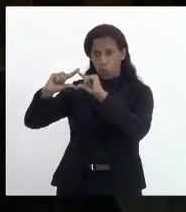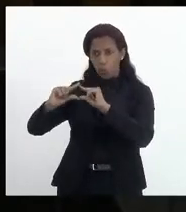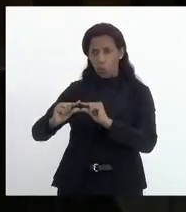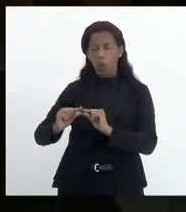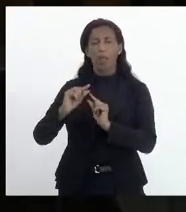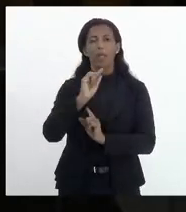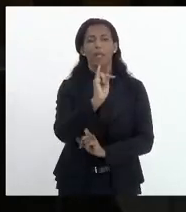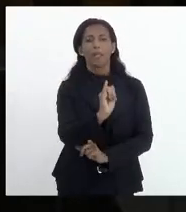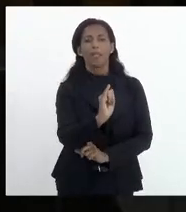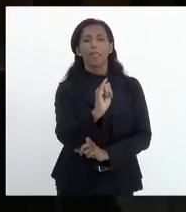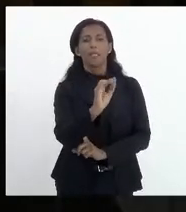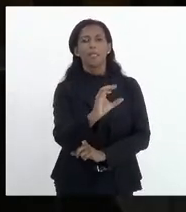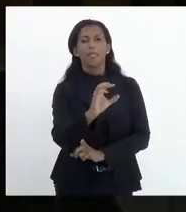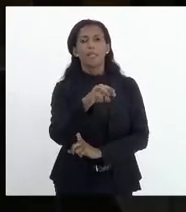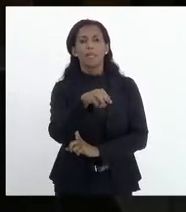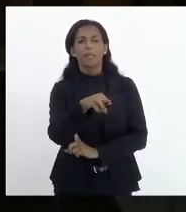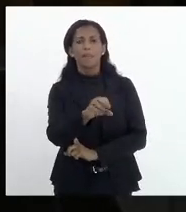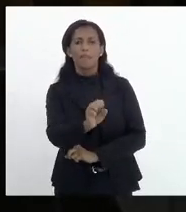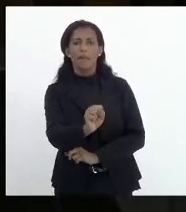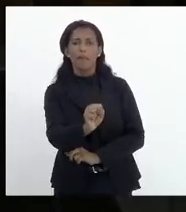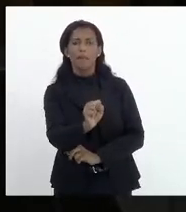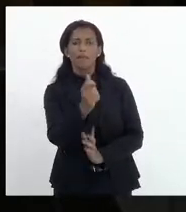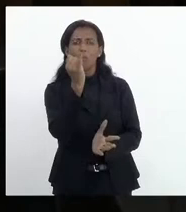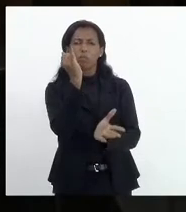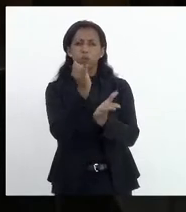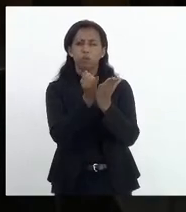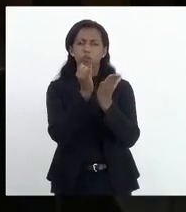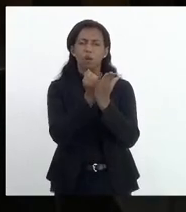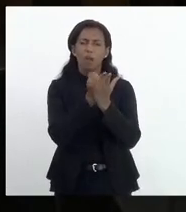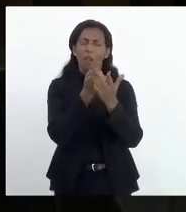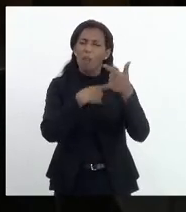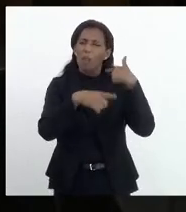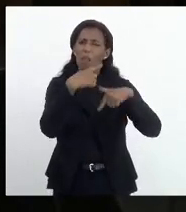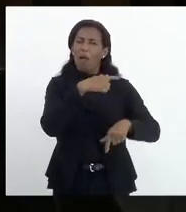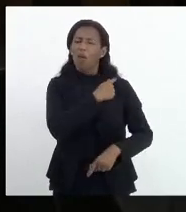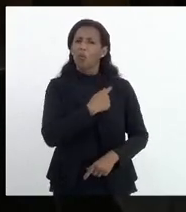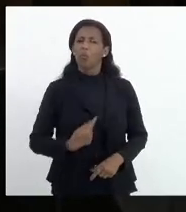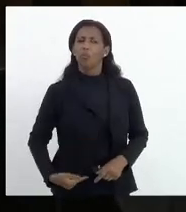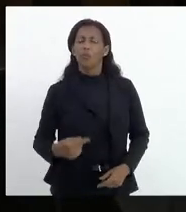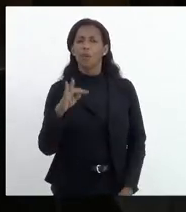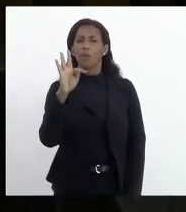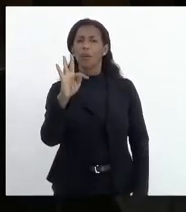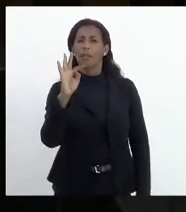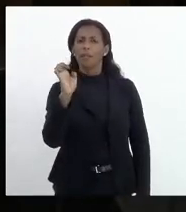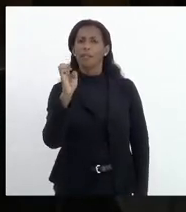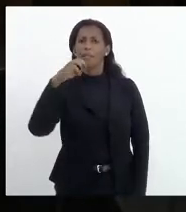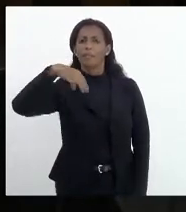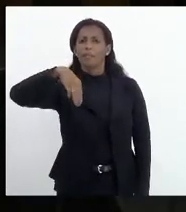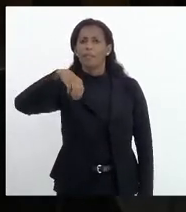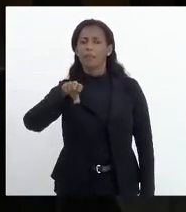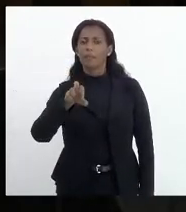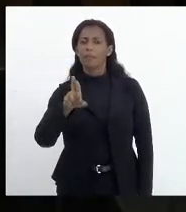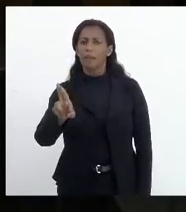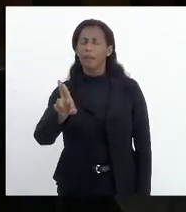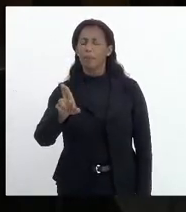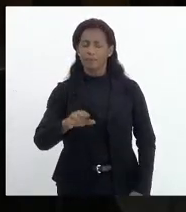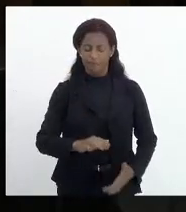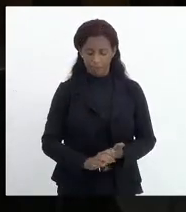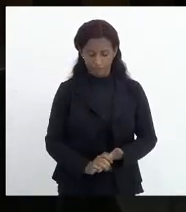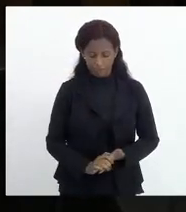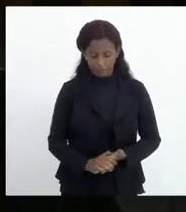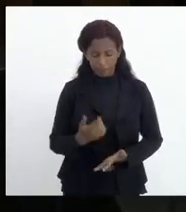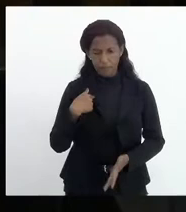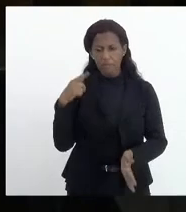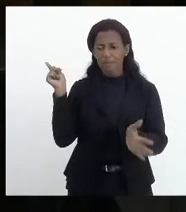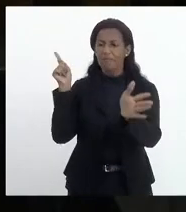de ICMS lá no governo e o temer e eu pergunto a